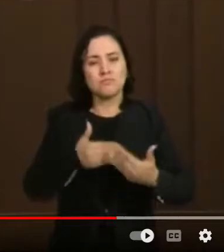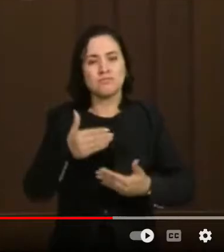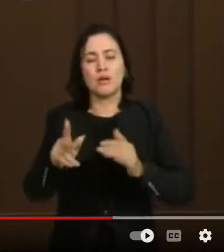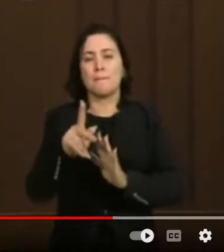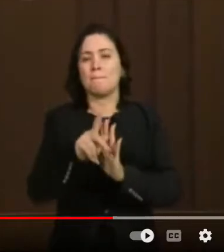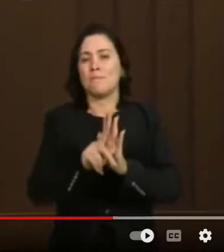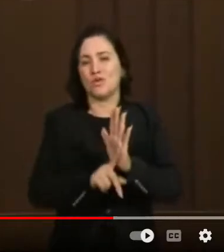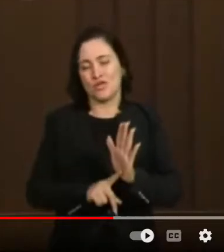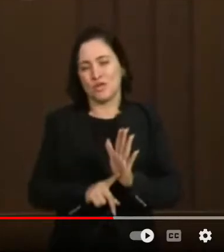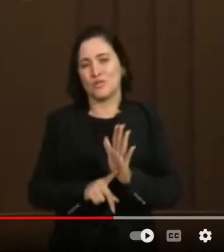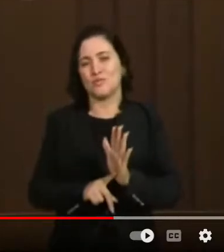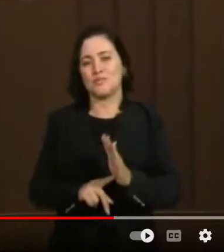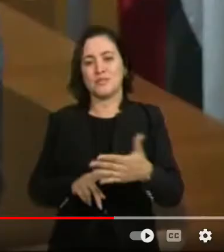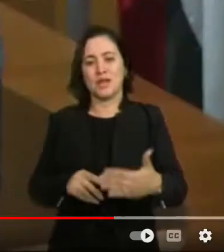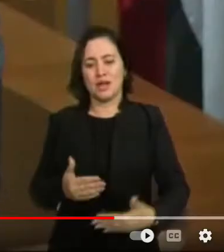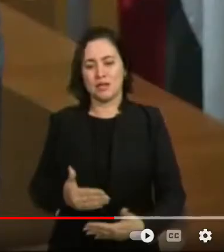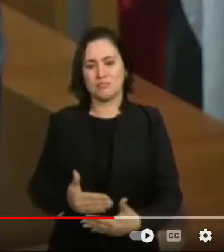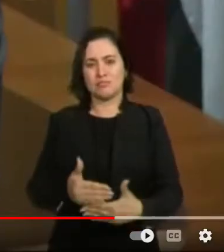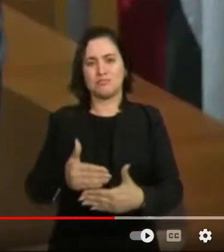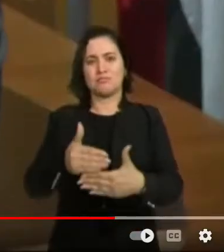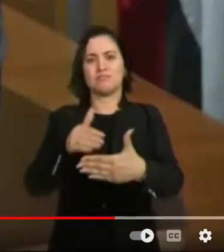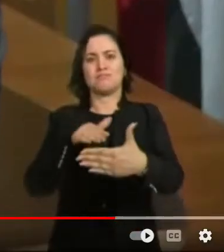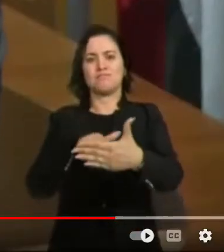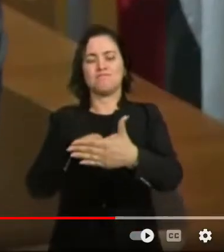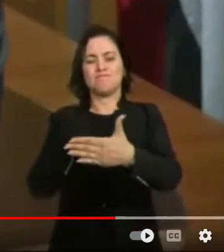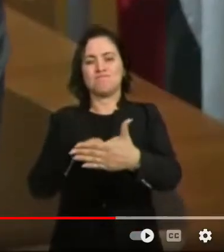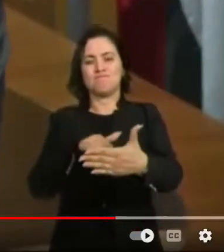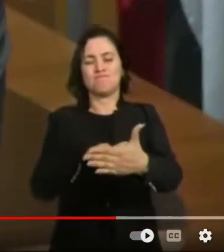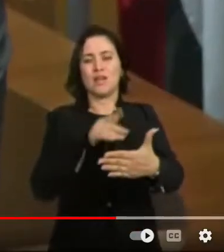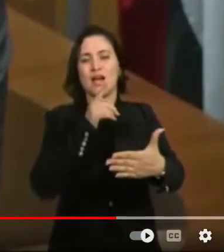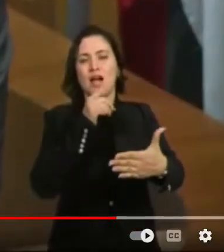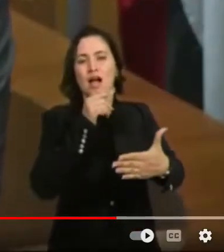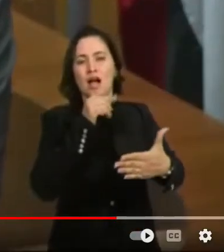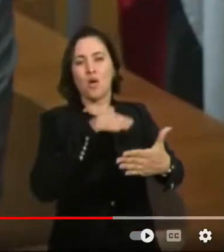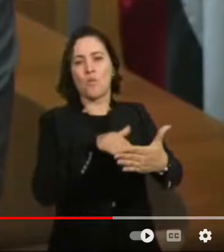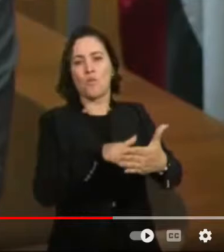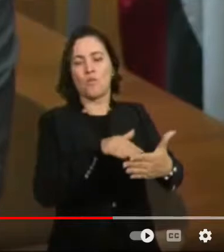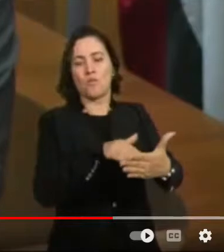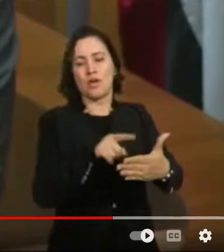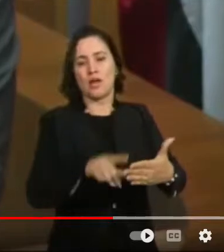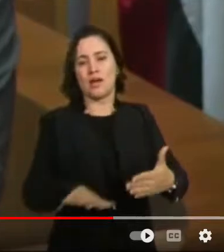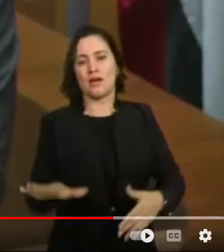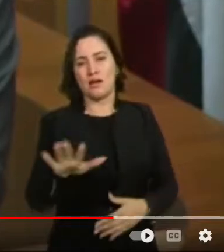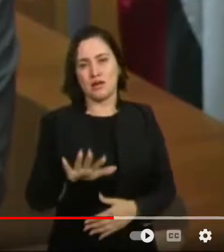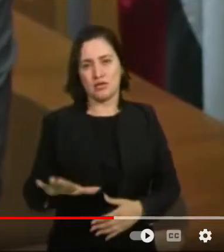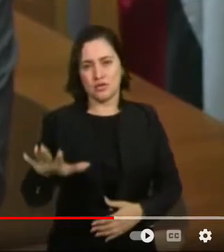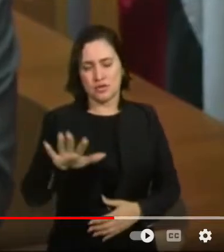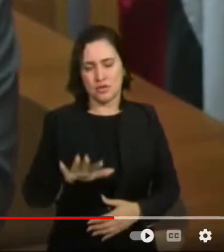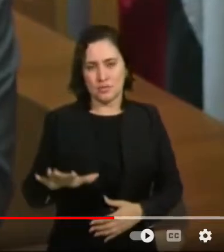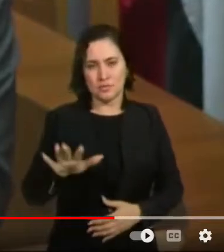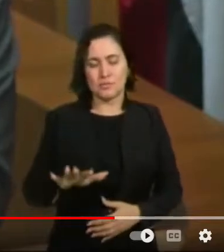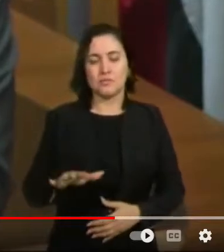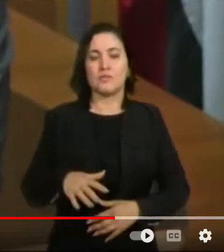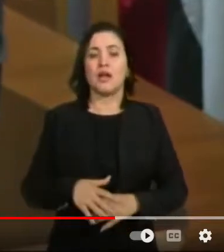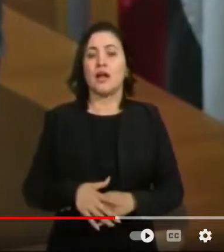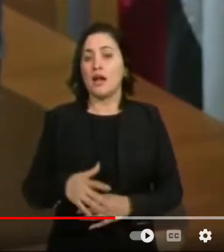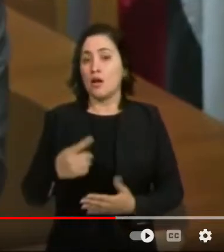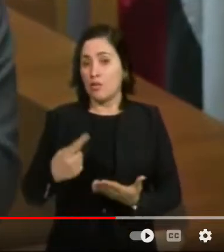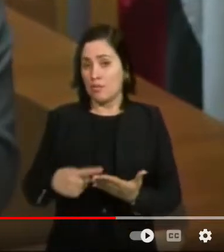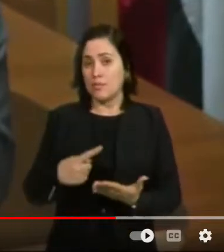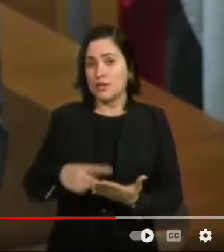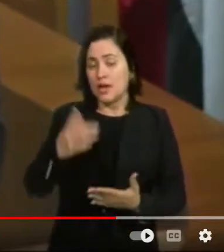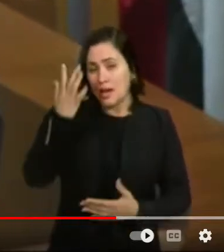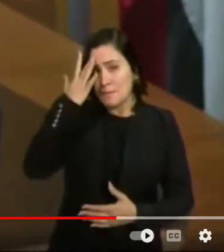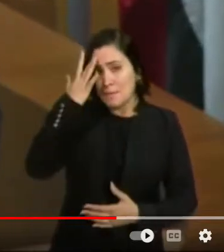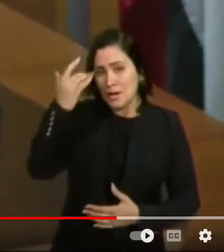esse registro. O deputado Júlio Mendonça estava presente também e acabei de confirmar com o Clóvis, amanhã às 15 horas está marcado, e